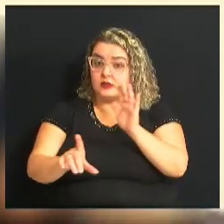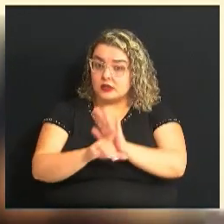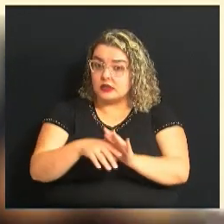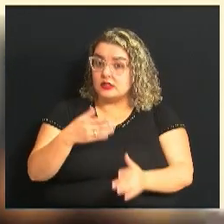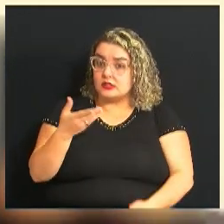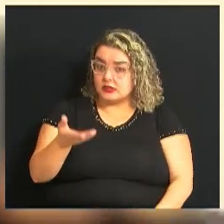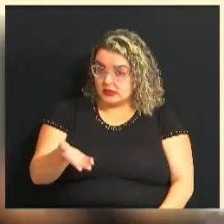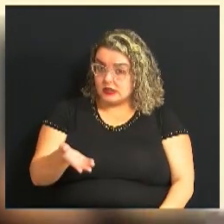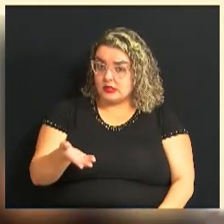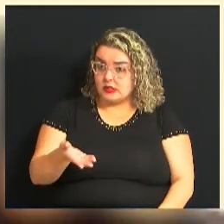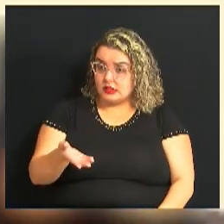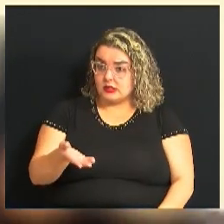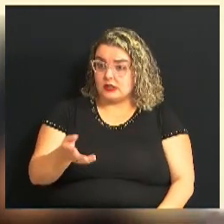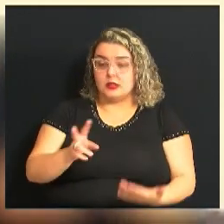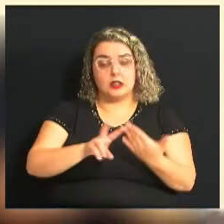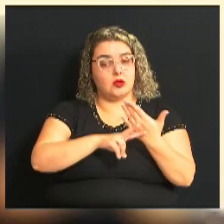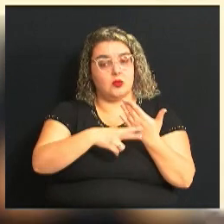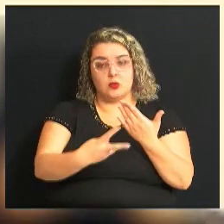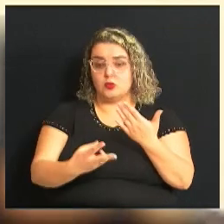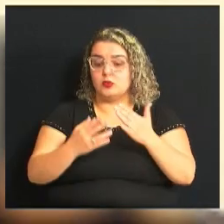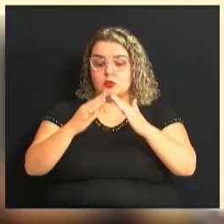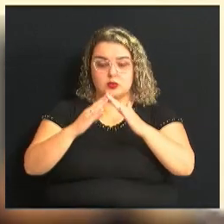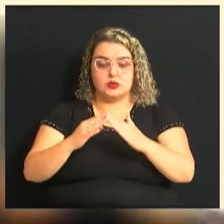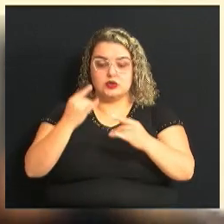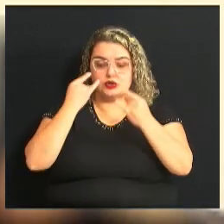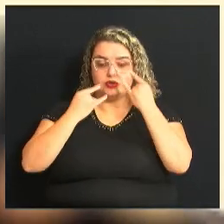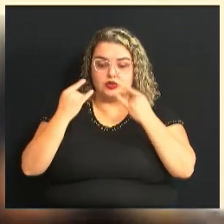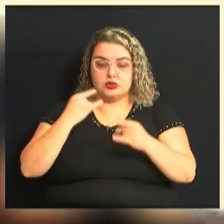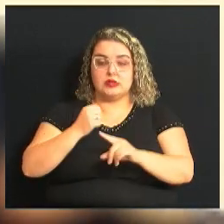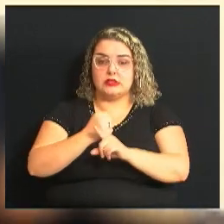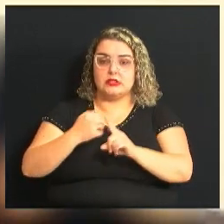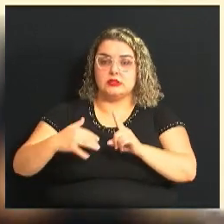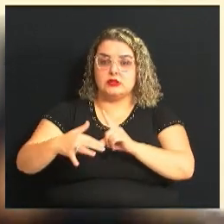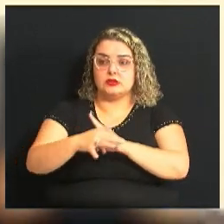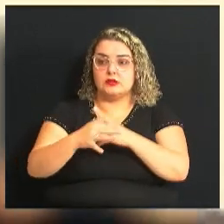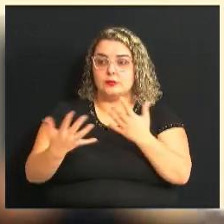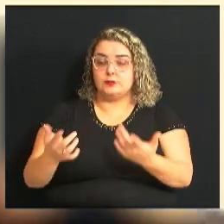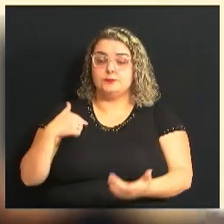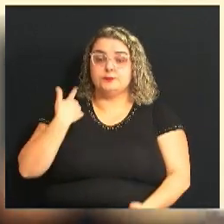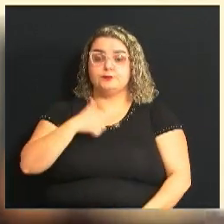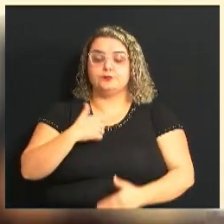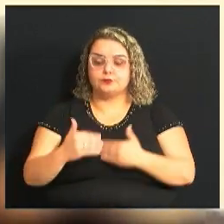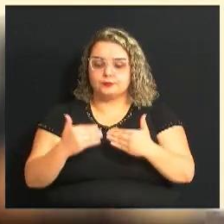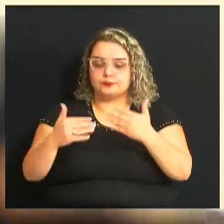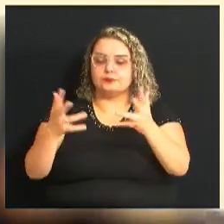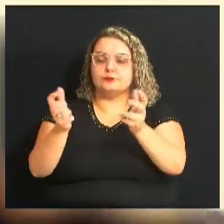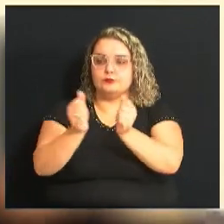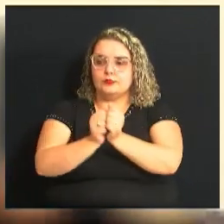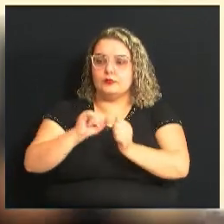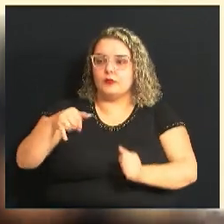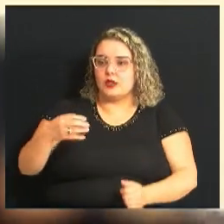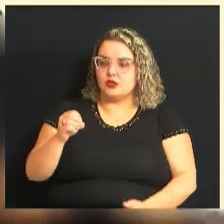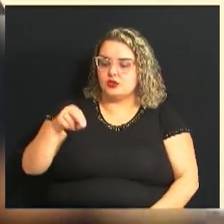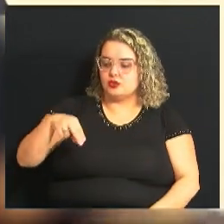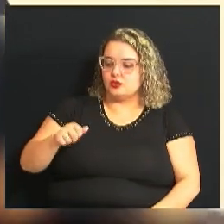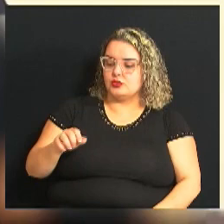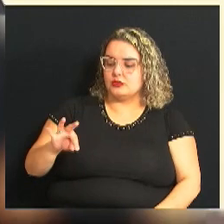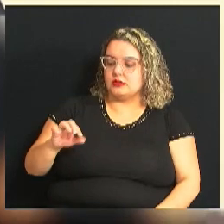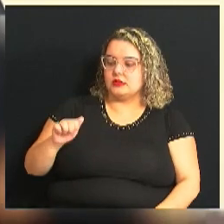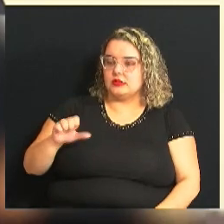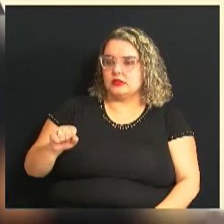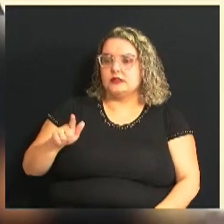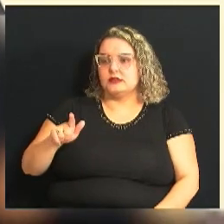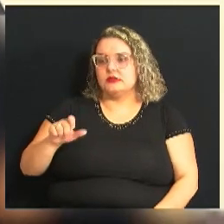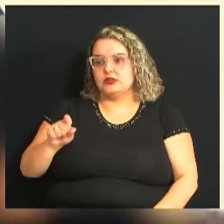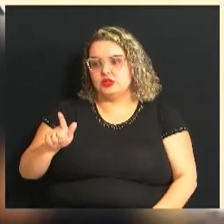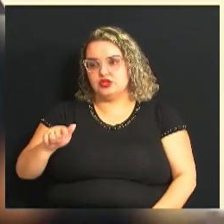e, consequentemente, a habitação de interesse social. Nós construímos, junto com o Jonas, com a Gisela e com o Marcelo e